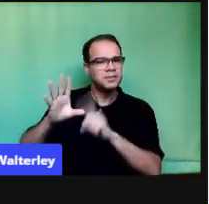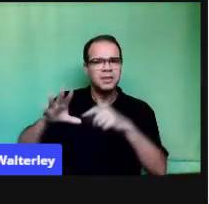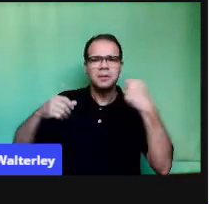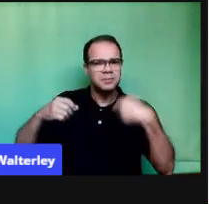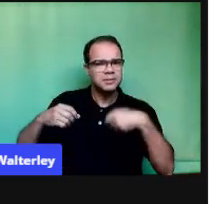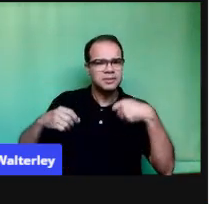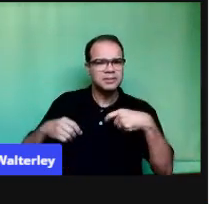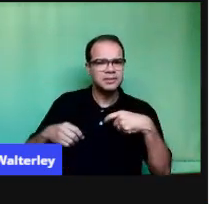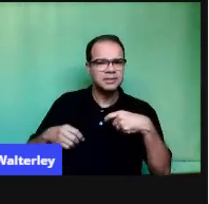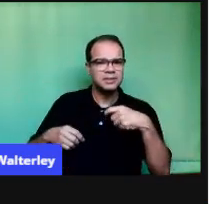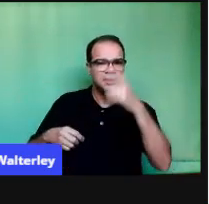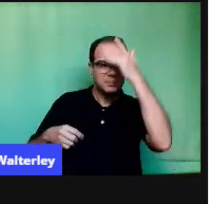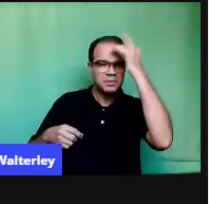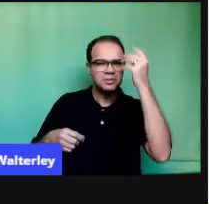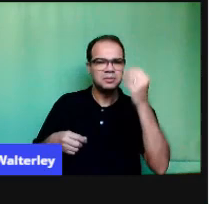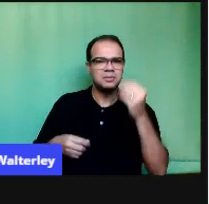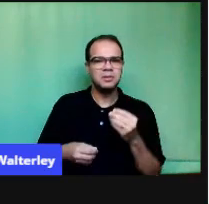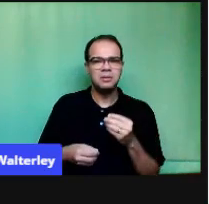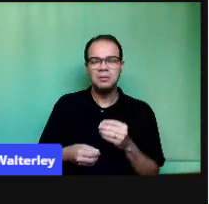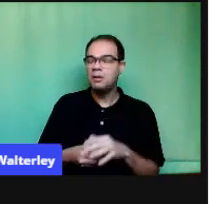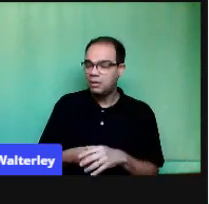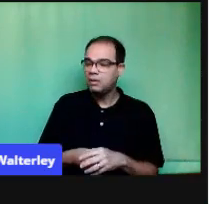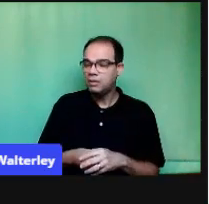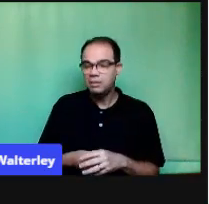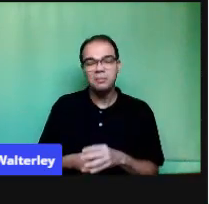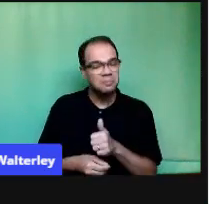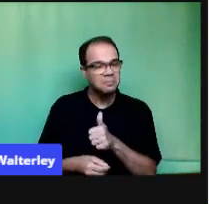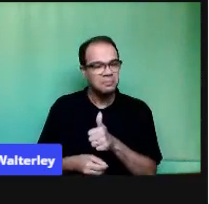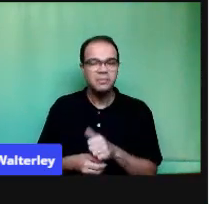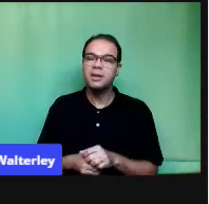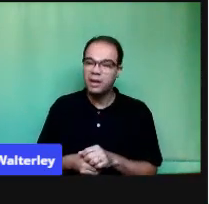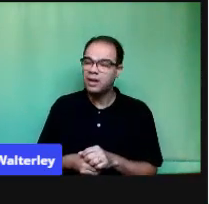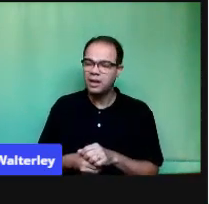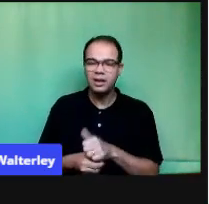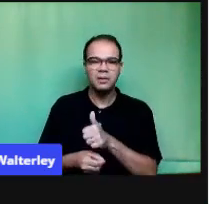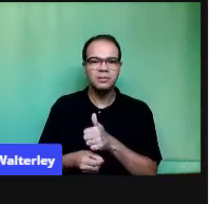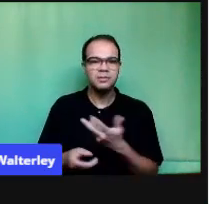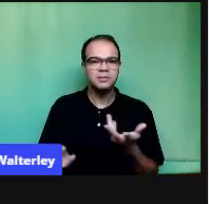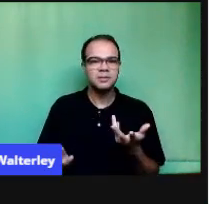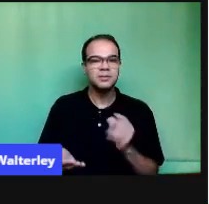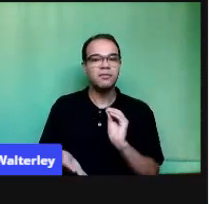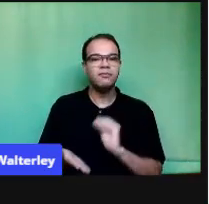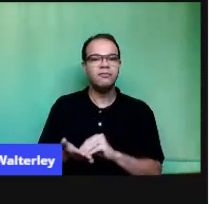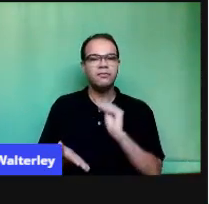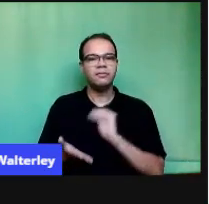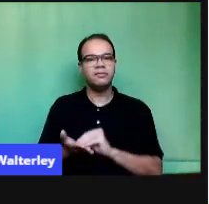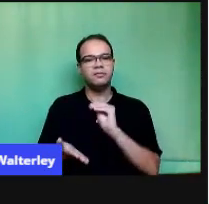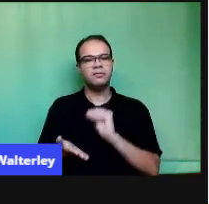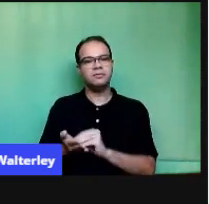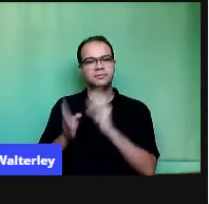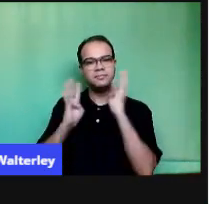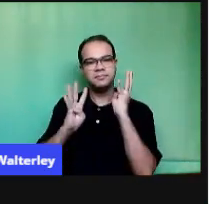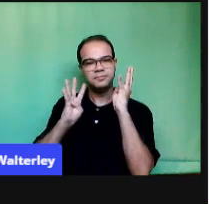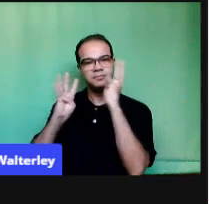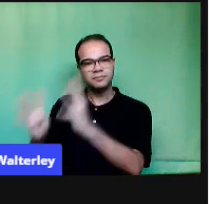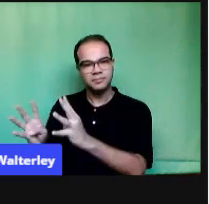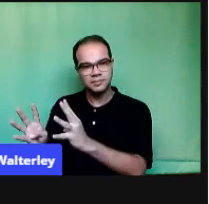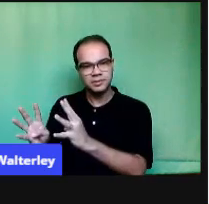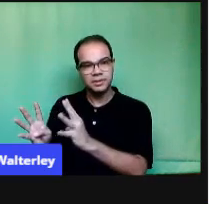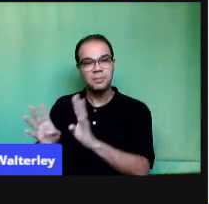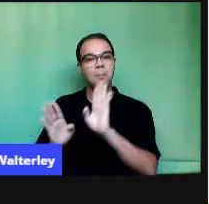sencientes, que elas são capazes de sentir, e que à medida em que você esclarece isso, as pessoas começam a se